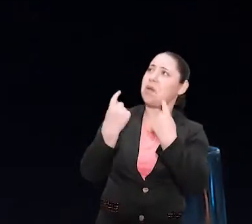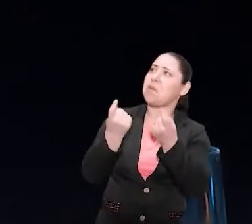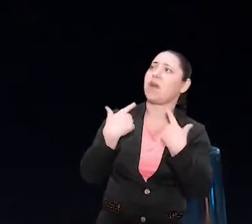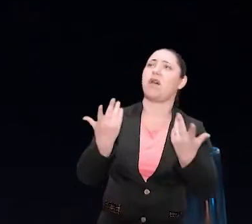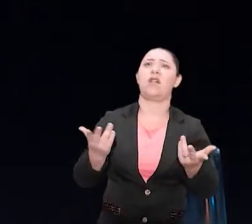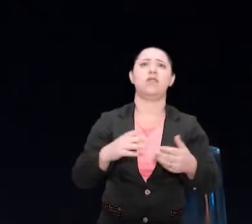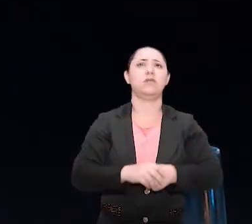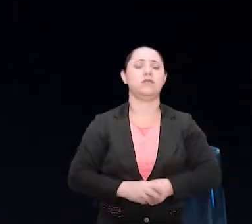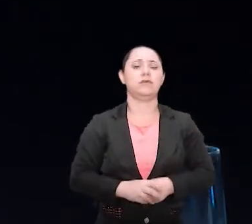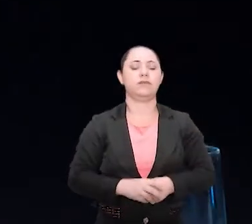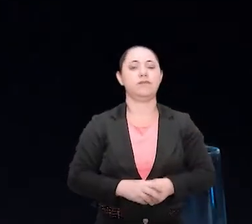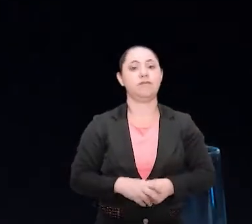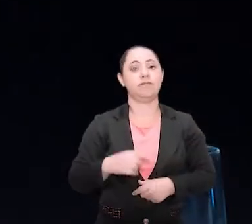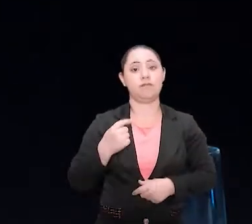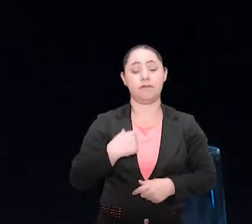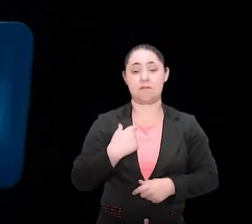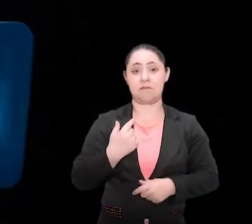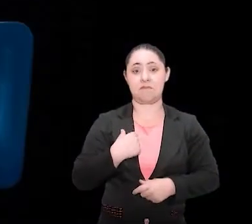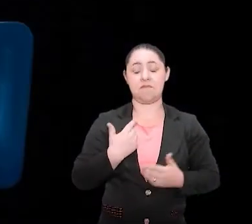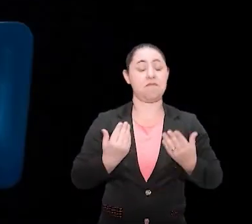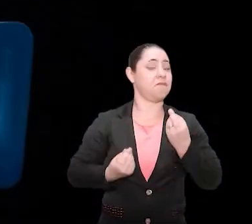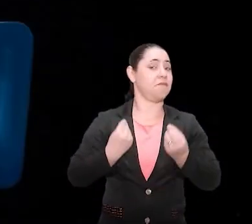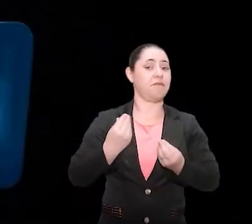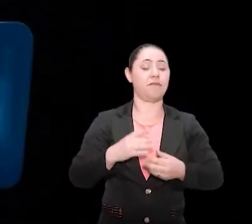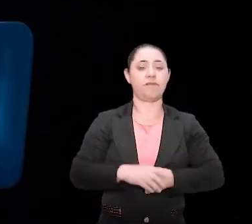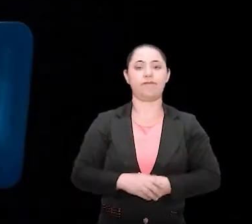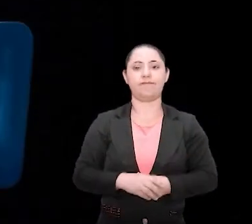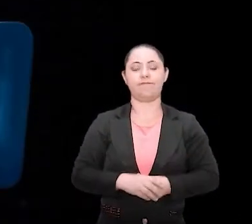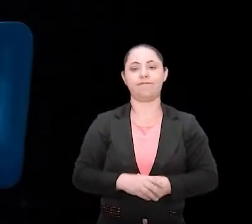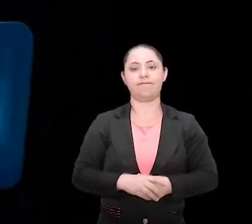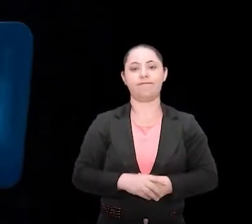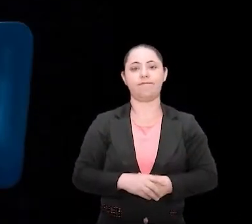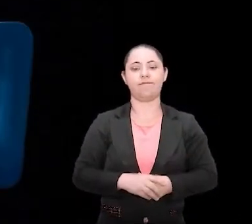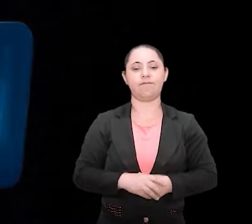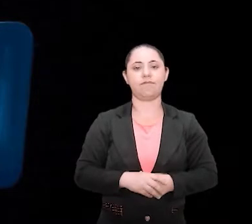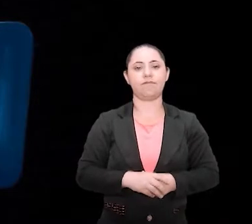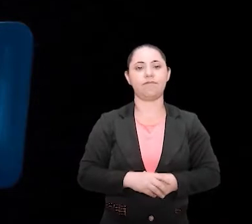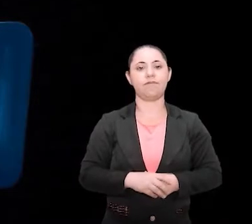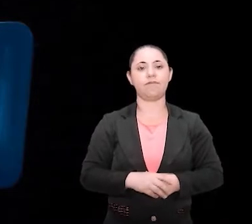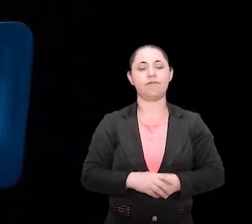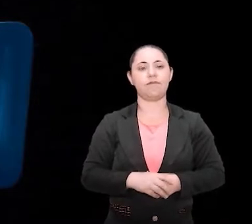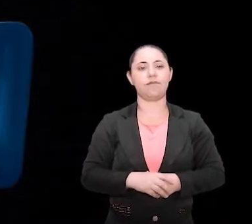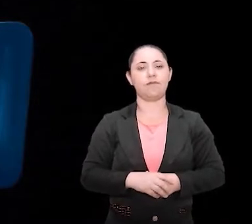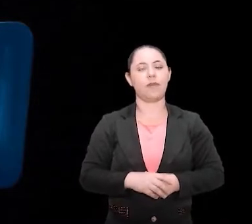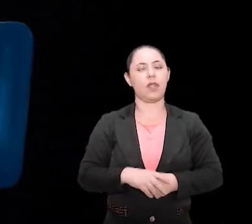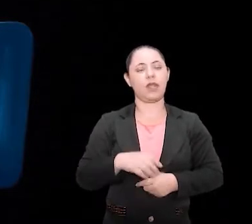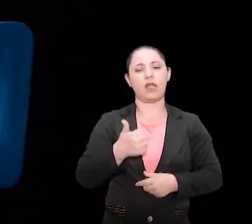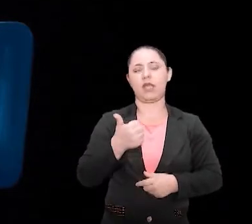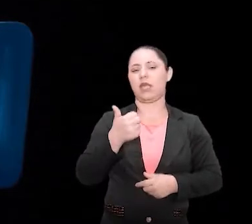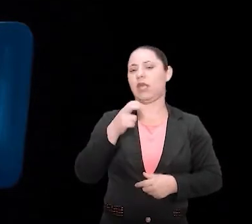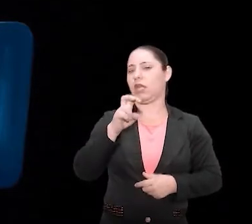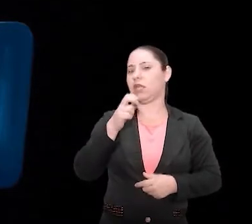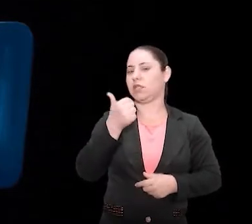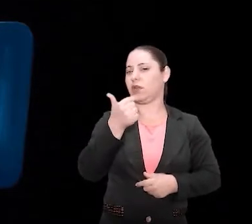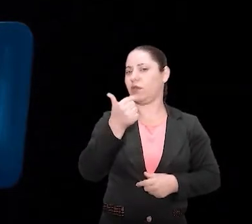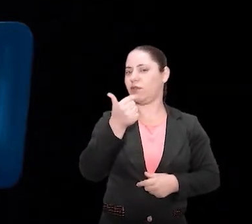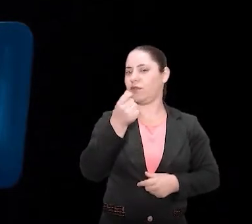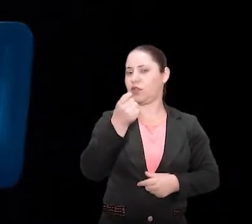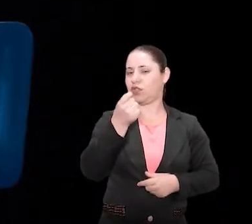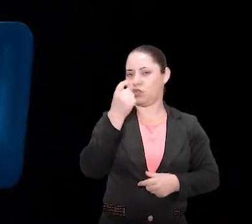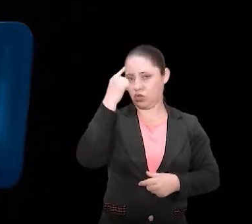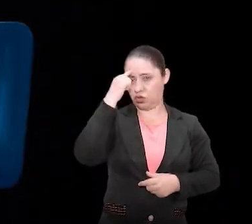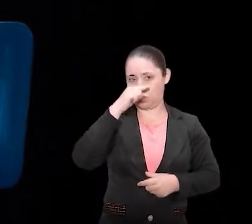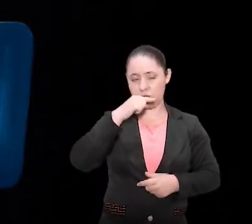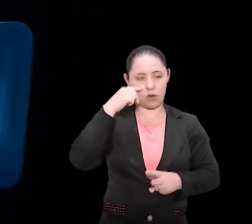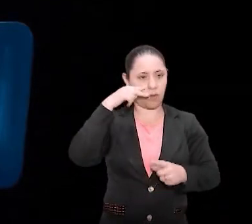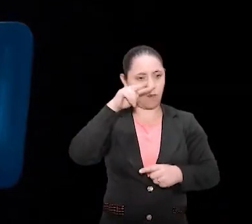que você lida com isso, na sua subjetividade? Então, nos primeiros 15, 20 dias, que eu olhei que